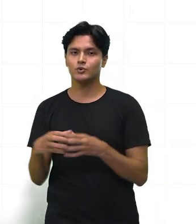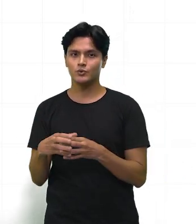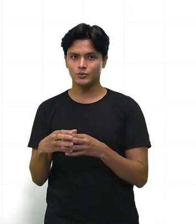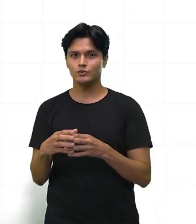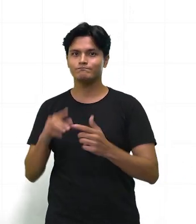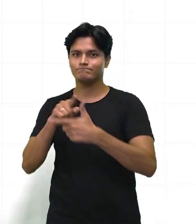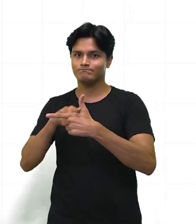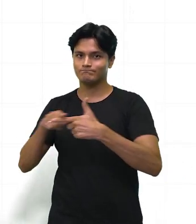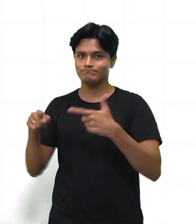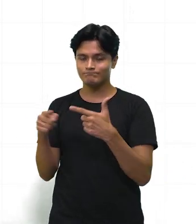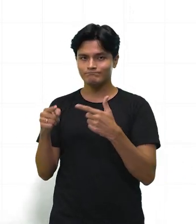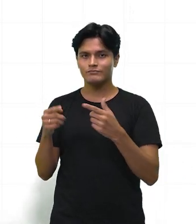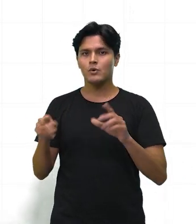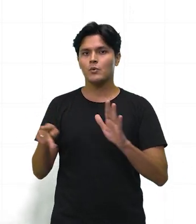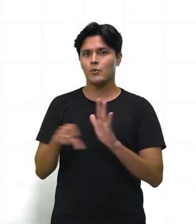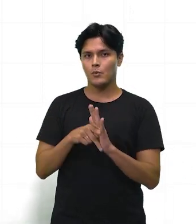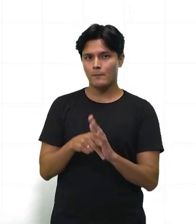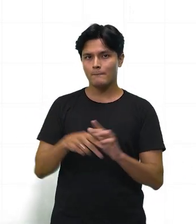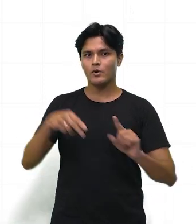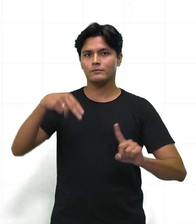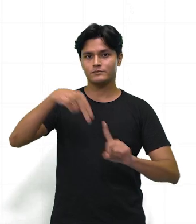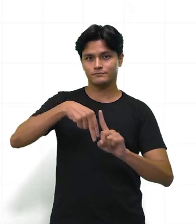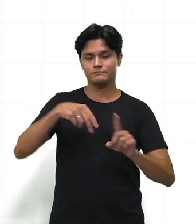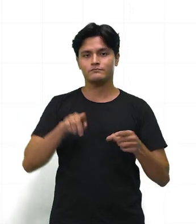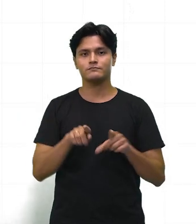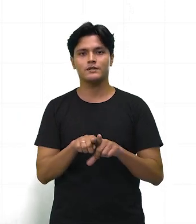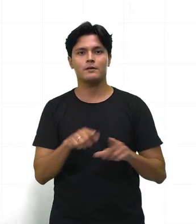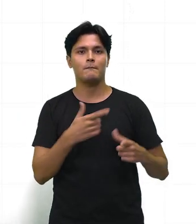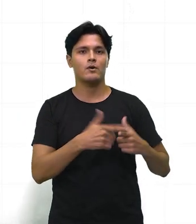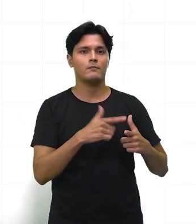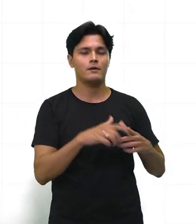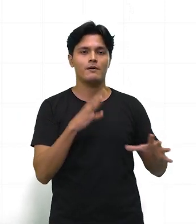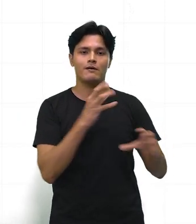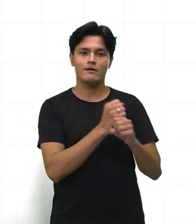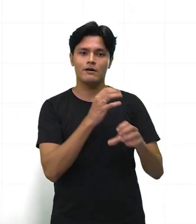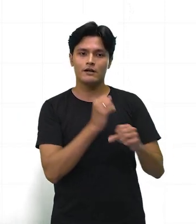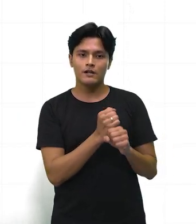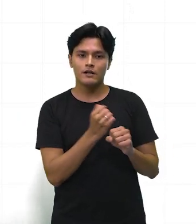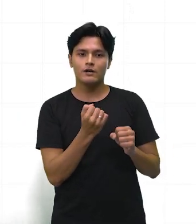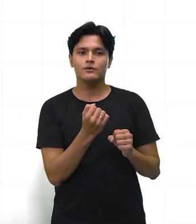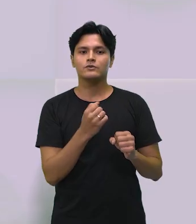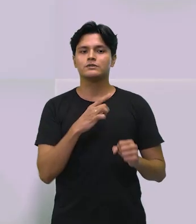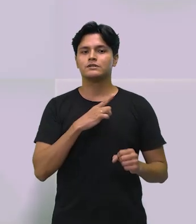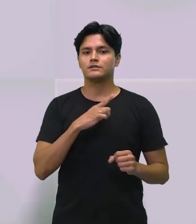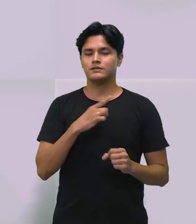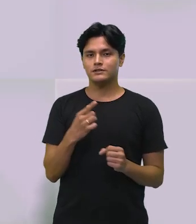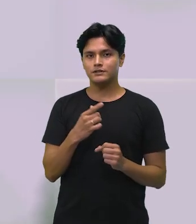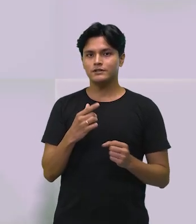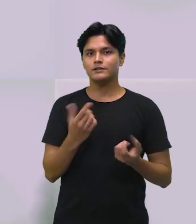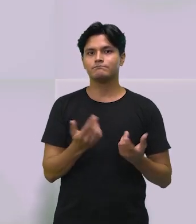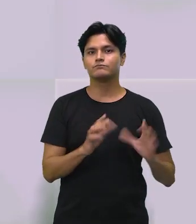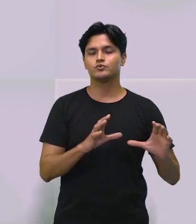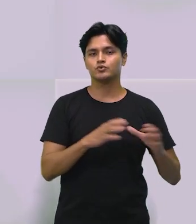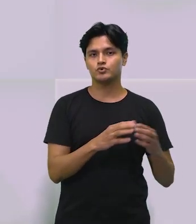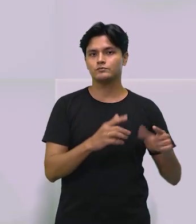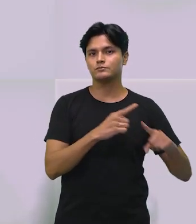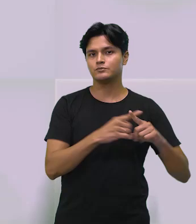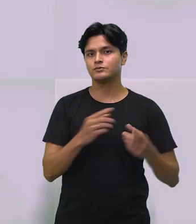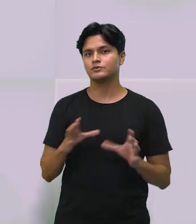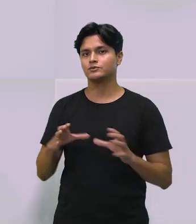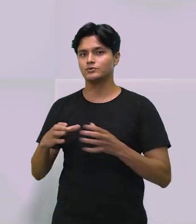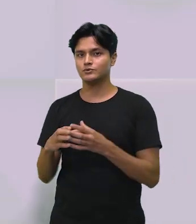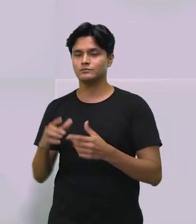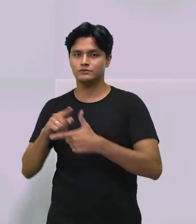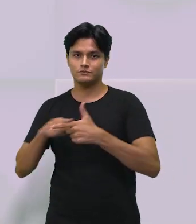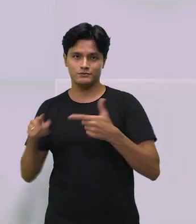e o detalhamento, problemas envolvendo múltiplos e divisores. Então, vamos dar início a essa aula.